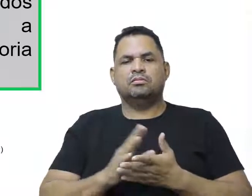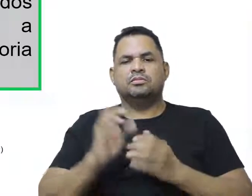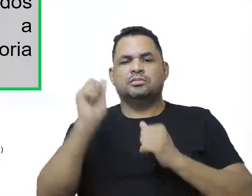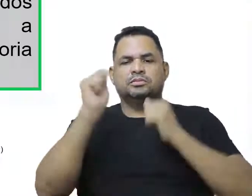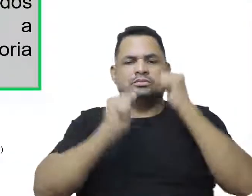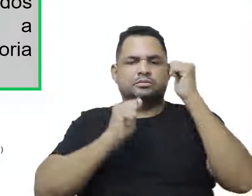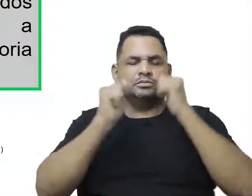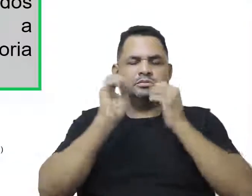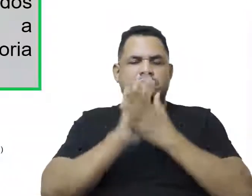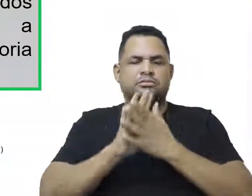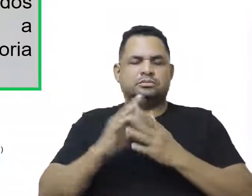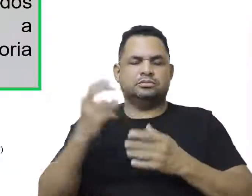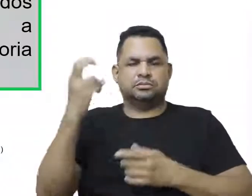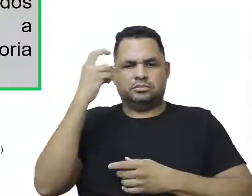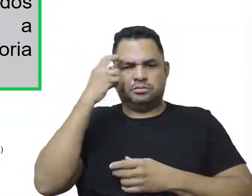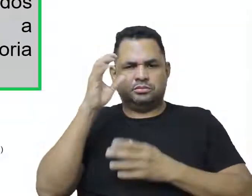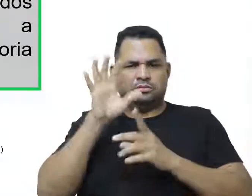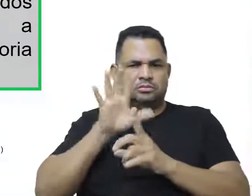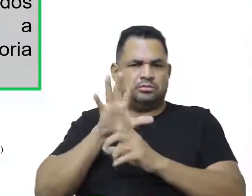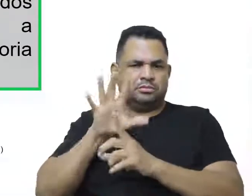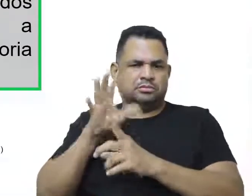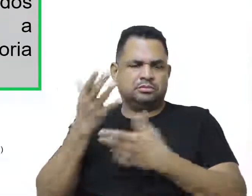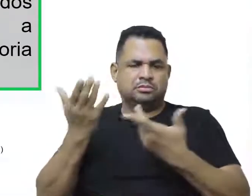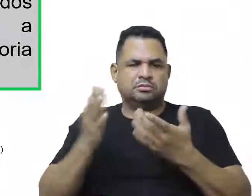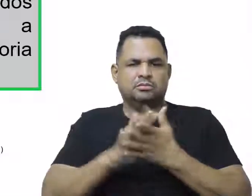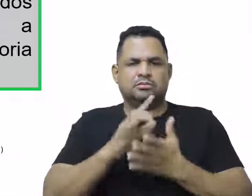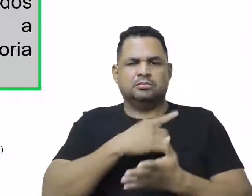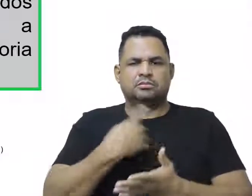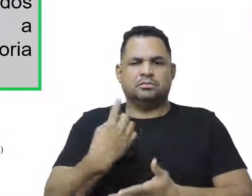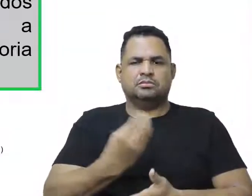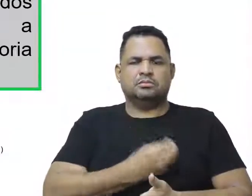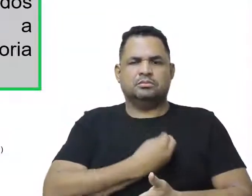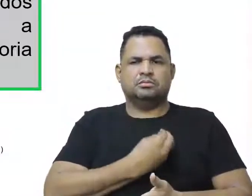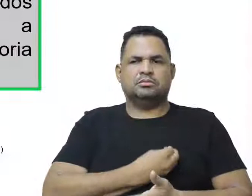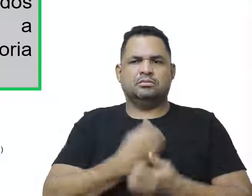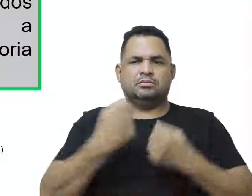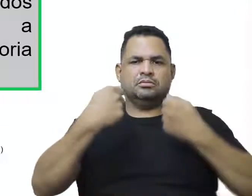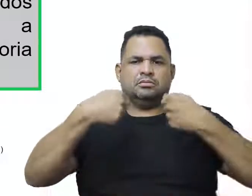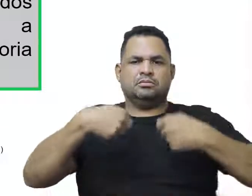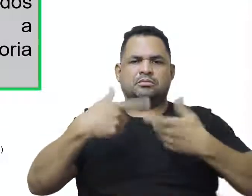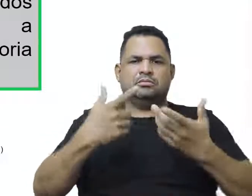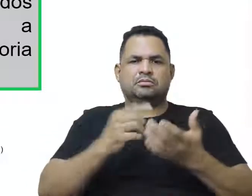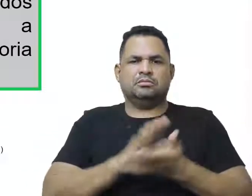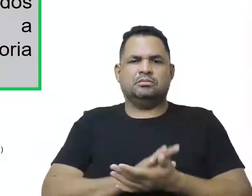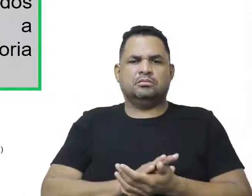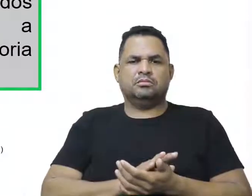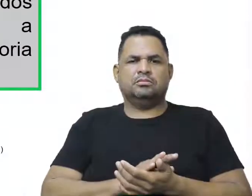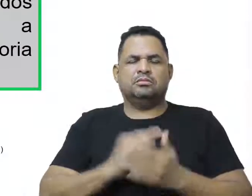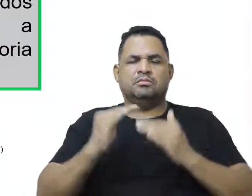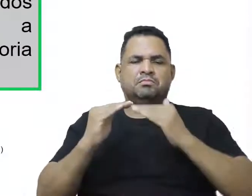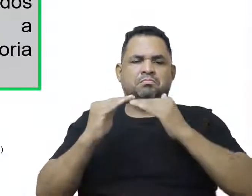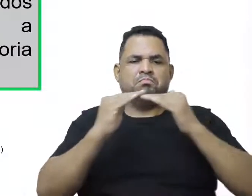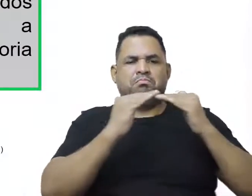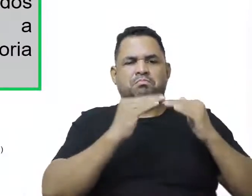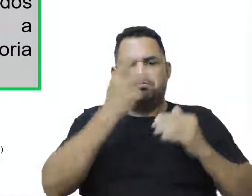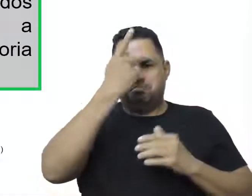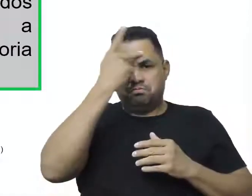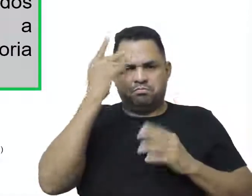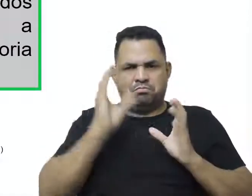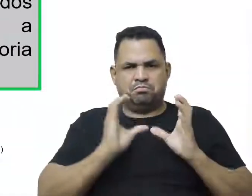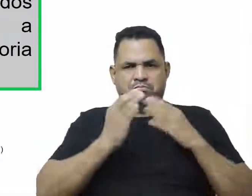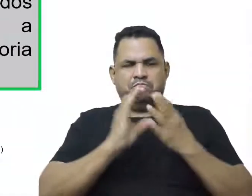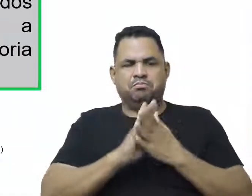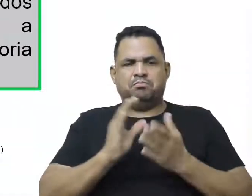indústria cultural a interferência dessa indústria cultural nossa vida possibilita e essa homogenização das